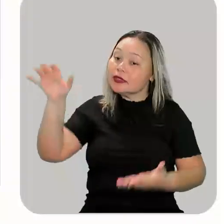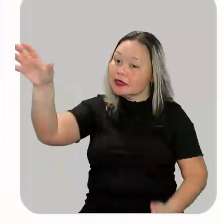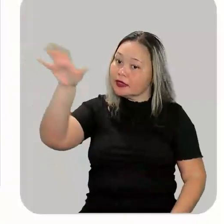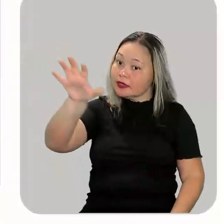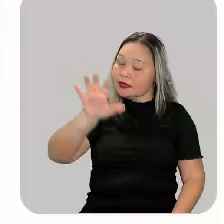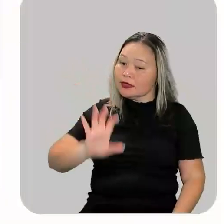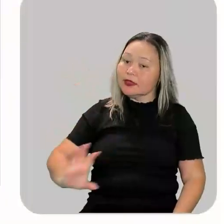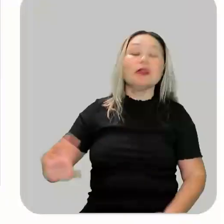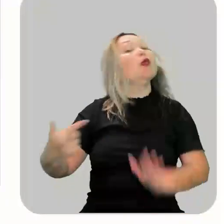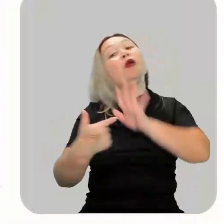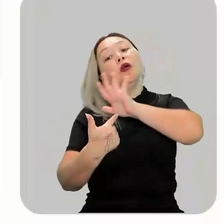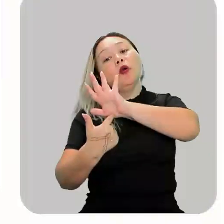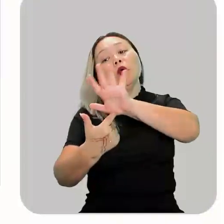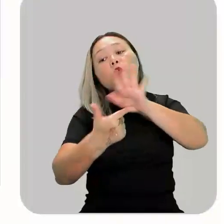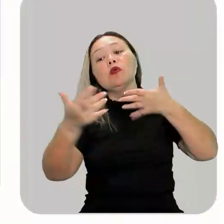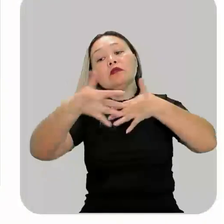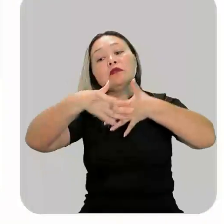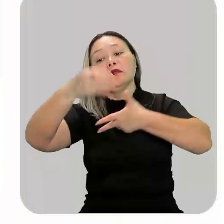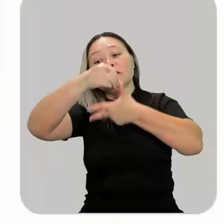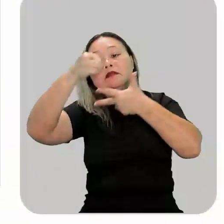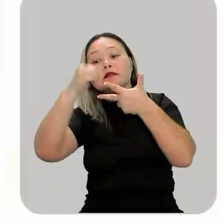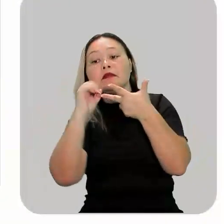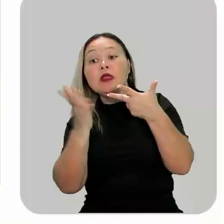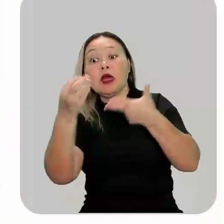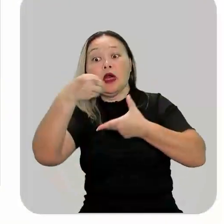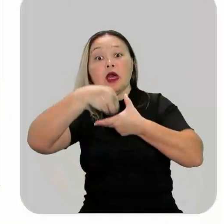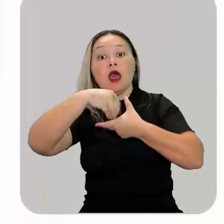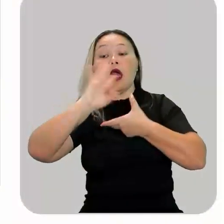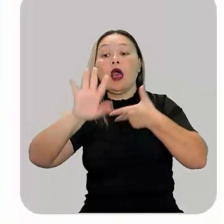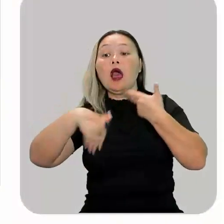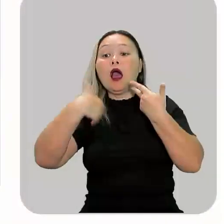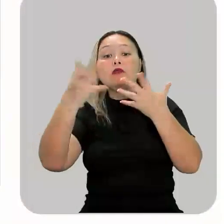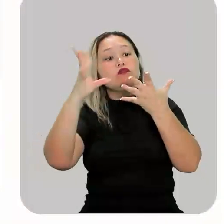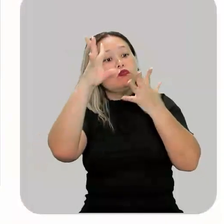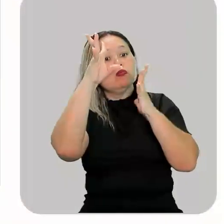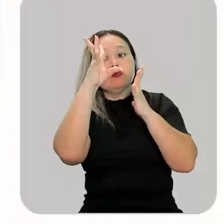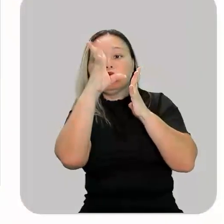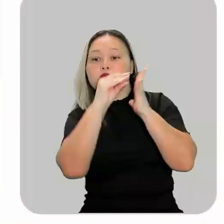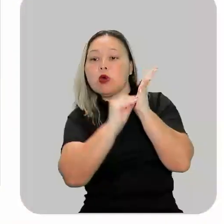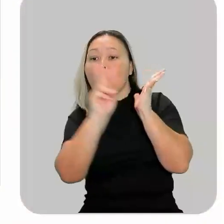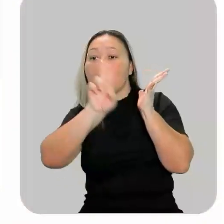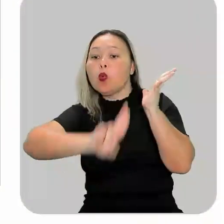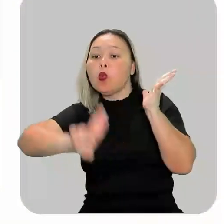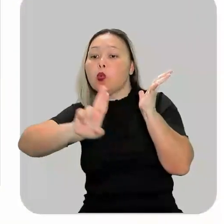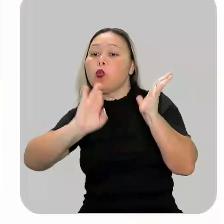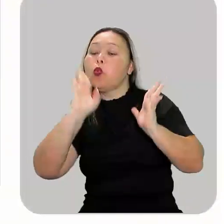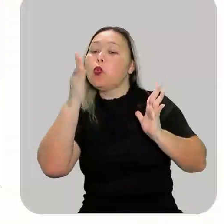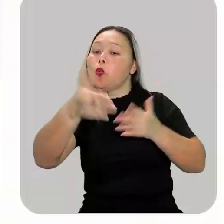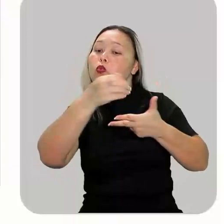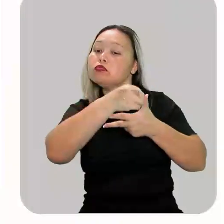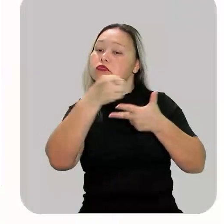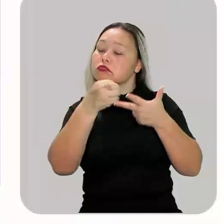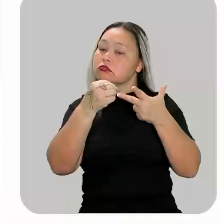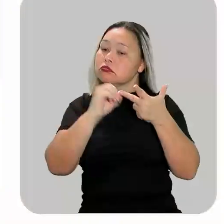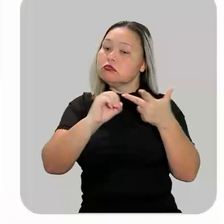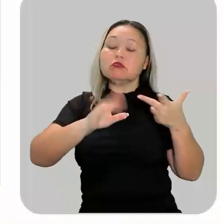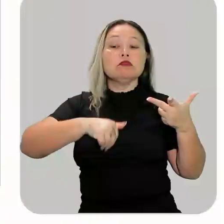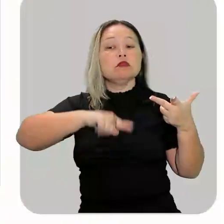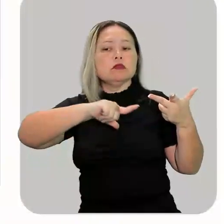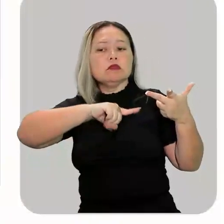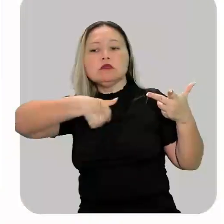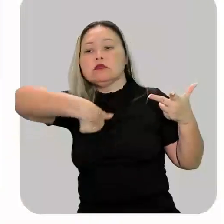setores mostra aqui a matemática no Enem. Ou seja, aqueles assuntos aplicados no Enem que caem com